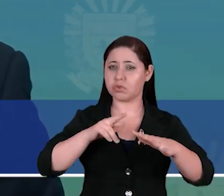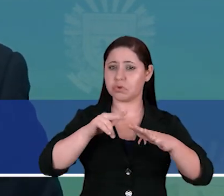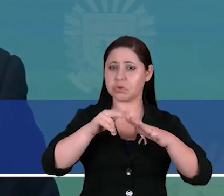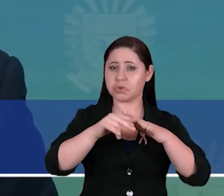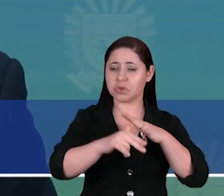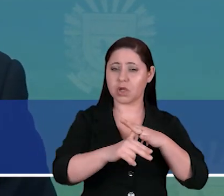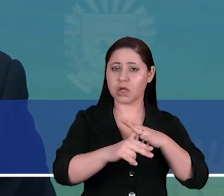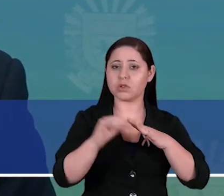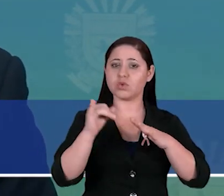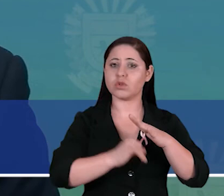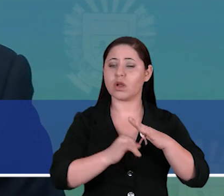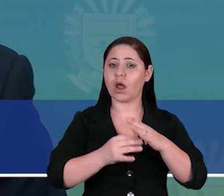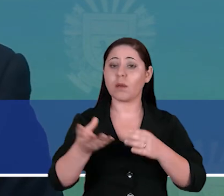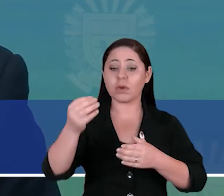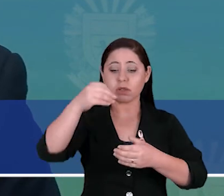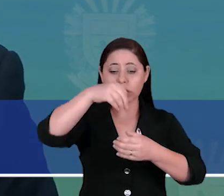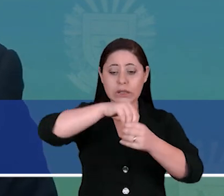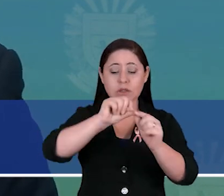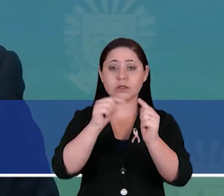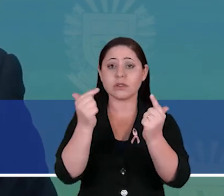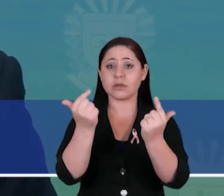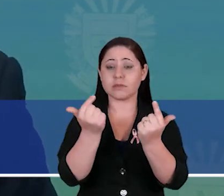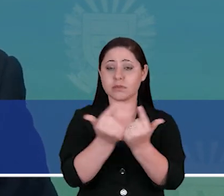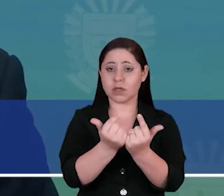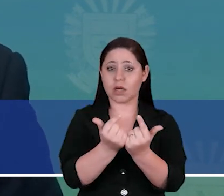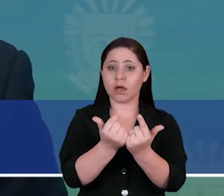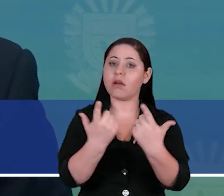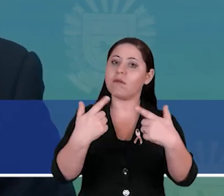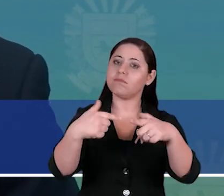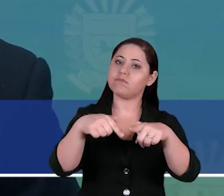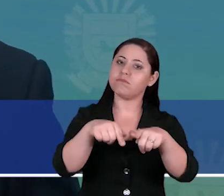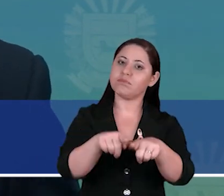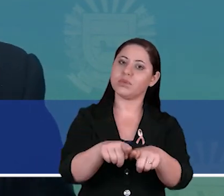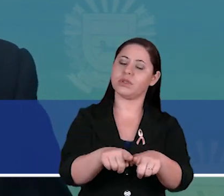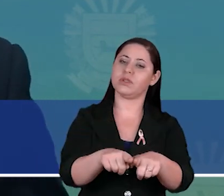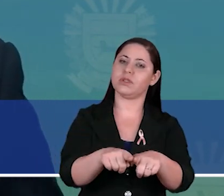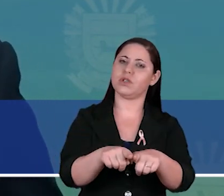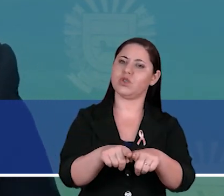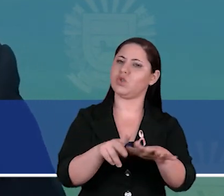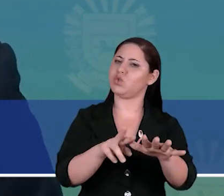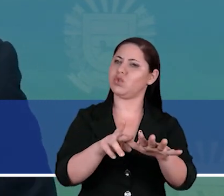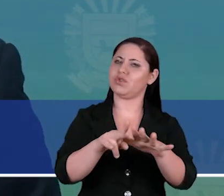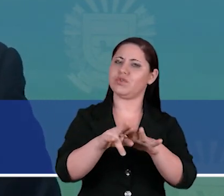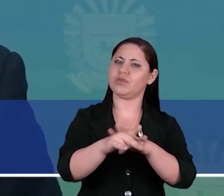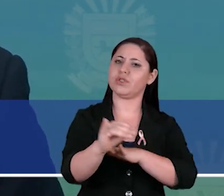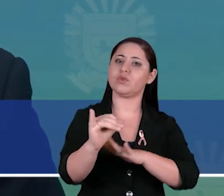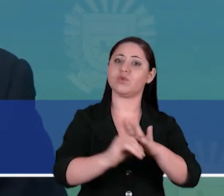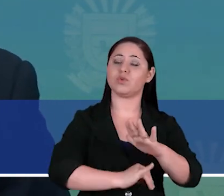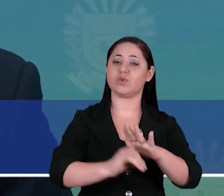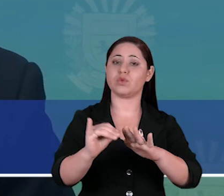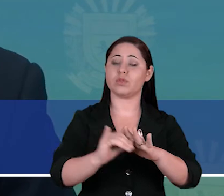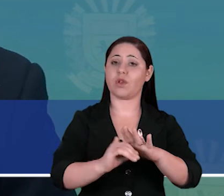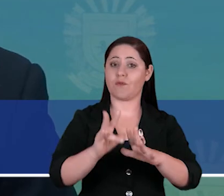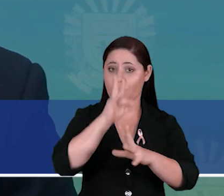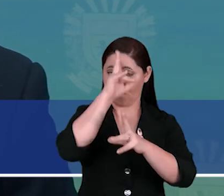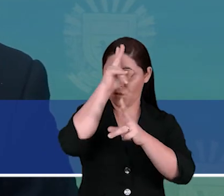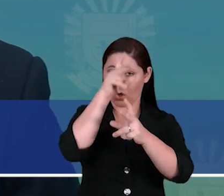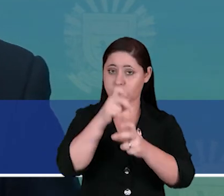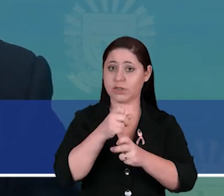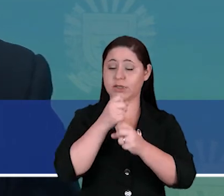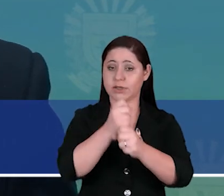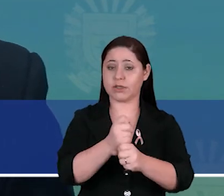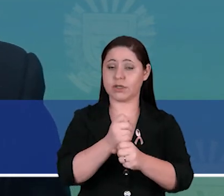discussão de várias entidades para dentro da Assembleia Legislativa, que é uma grande parceira, né, de várias